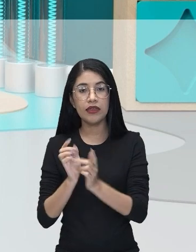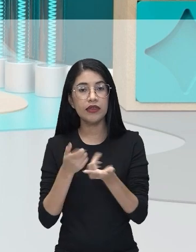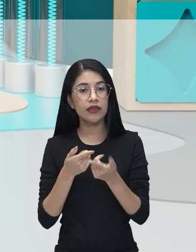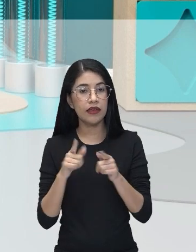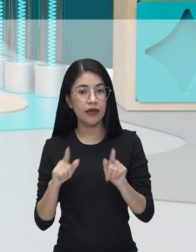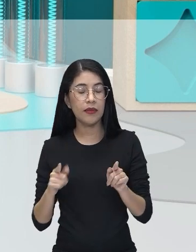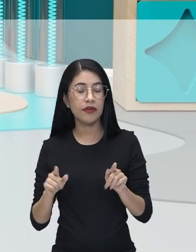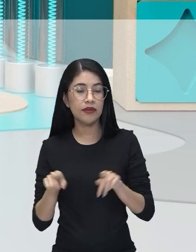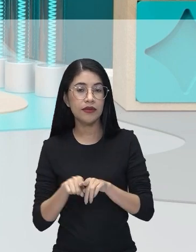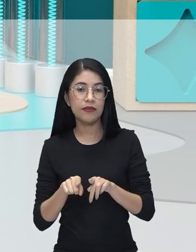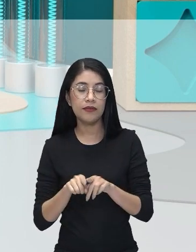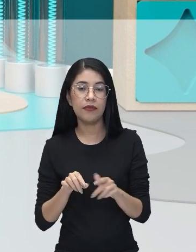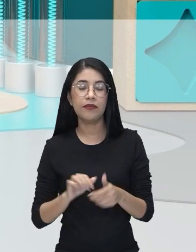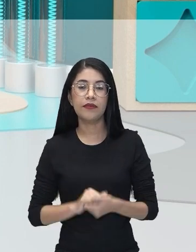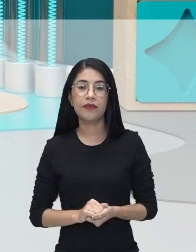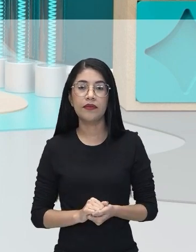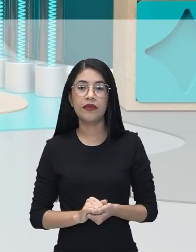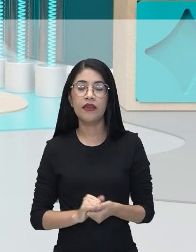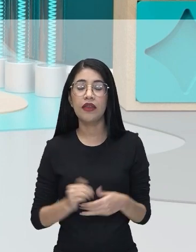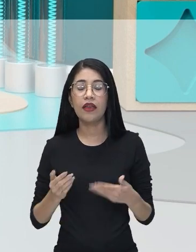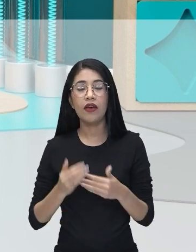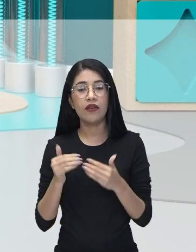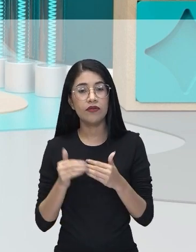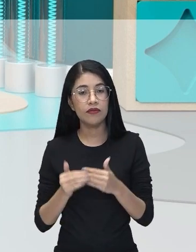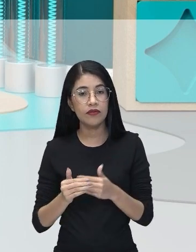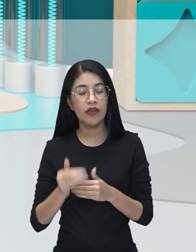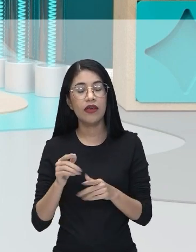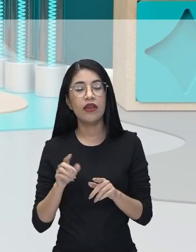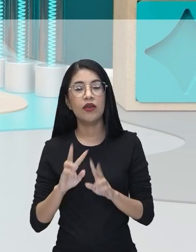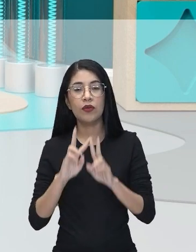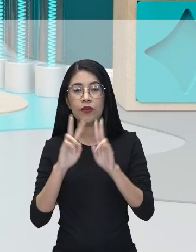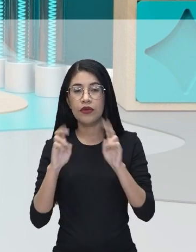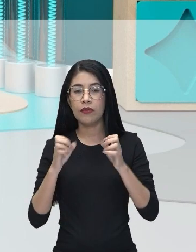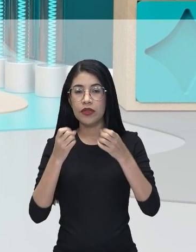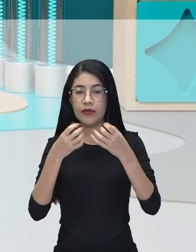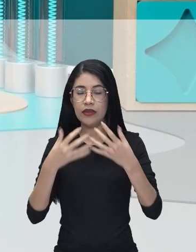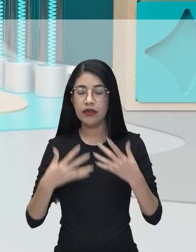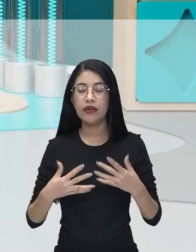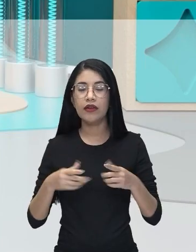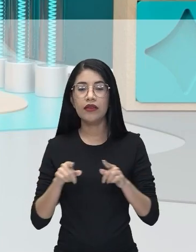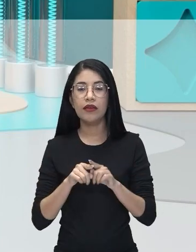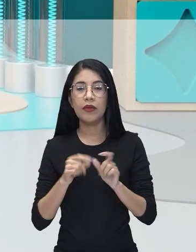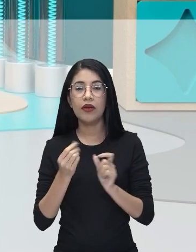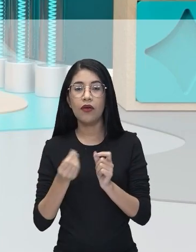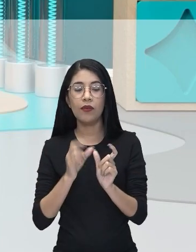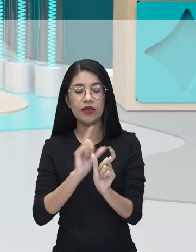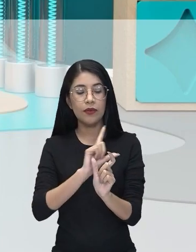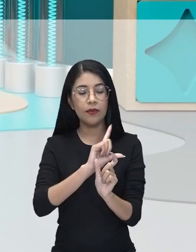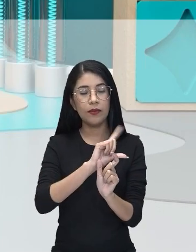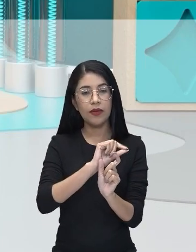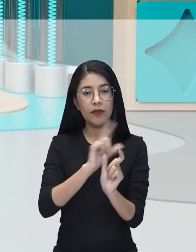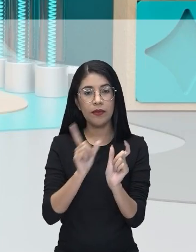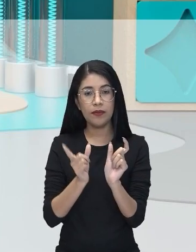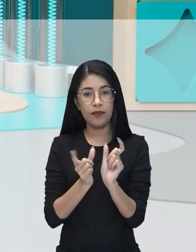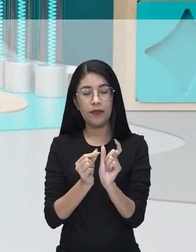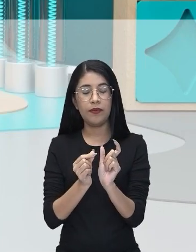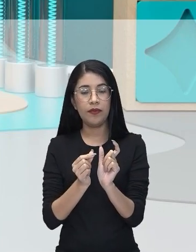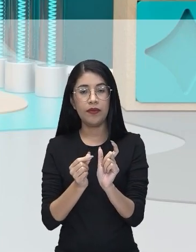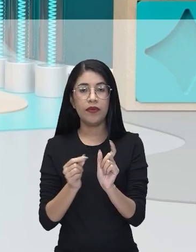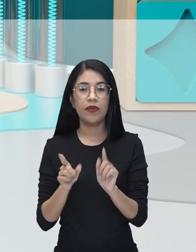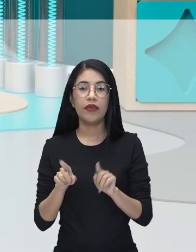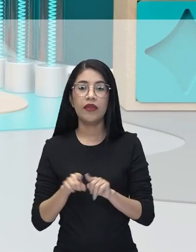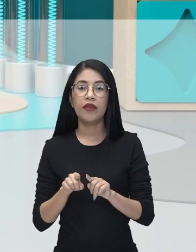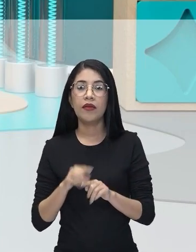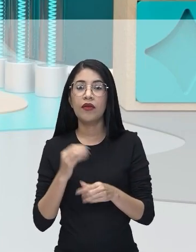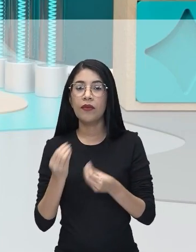ok? Então, vamos continuar falando sobre isso, sobre essas pequenas partes acrescentadas nas palavras que fazem isso,